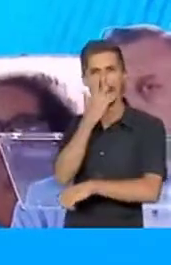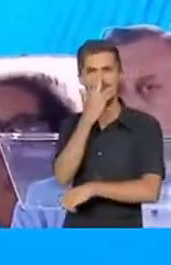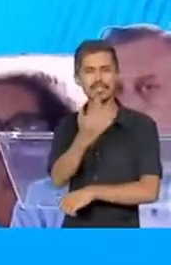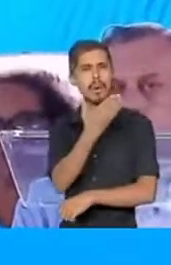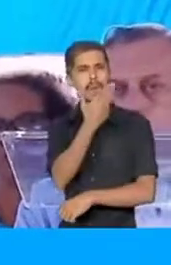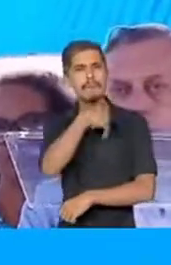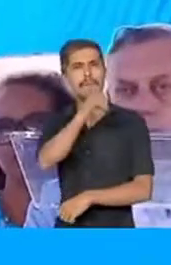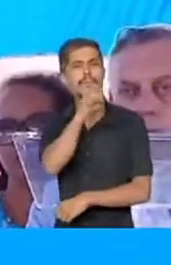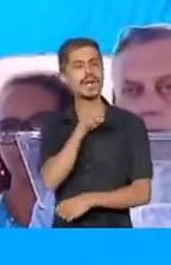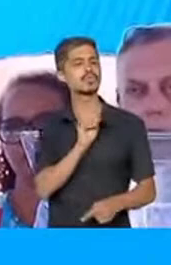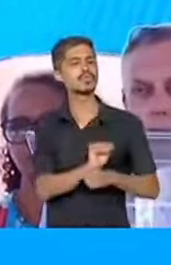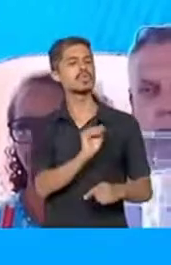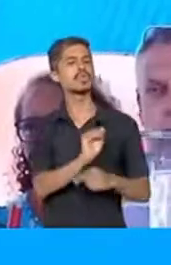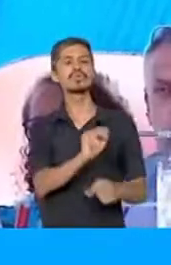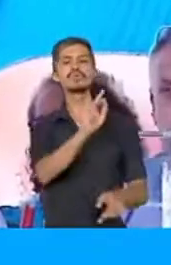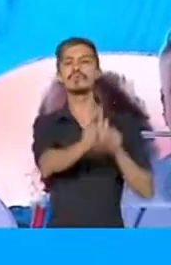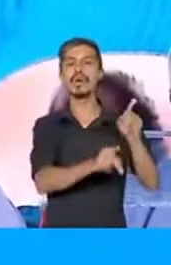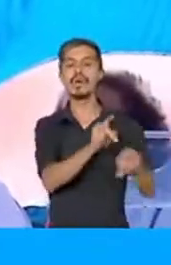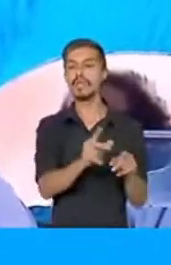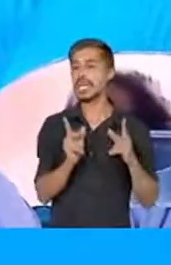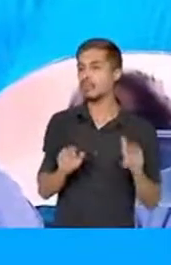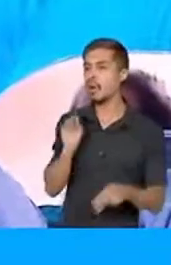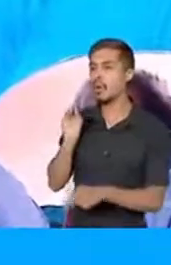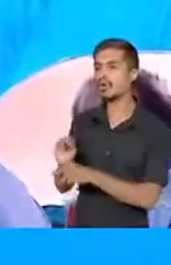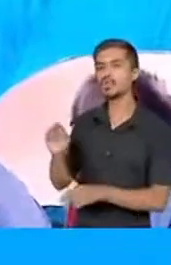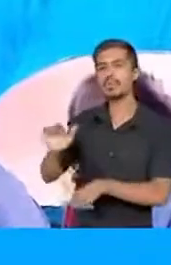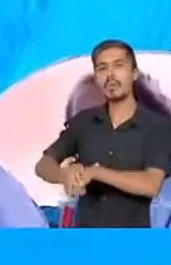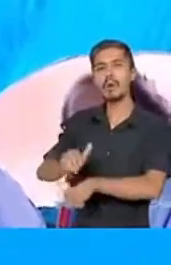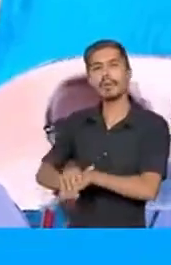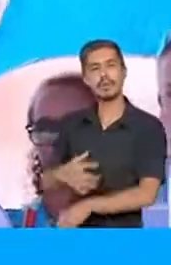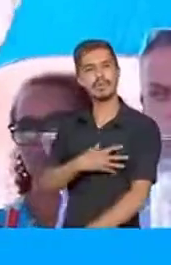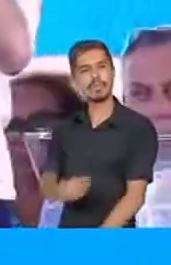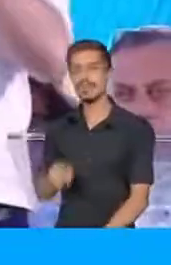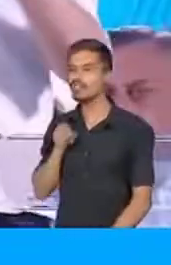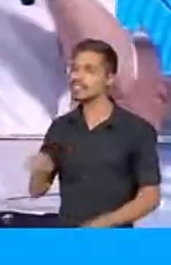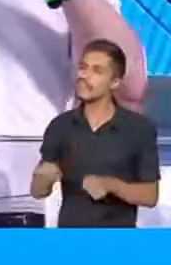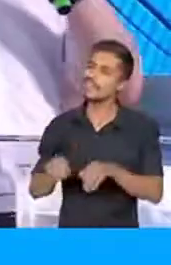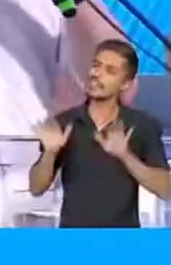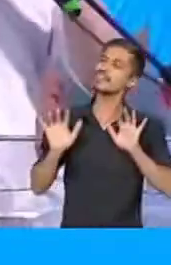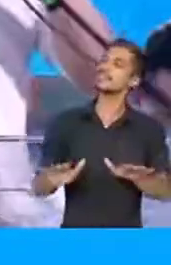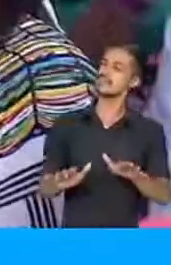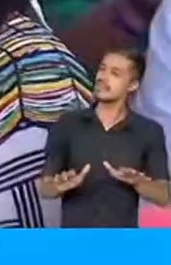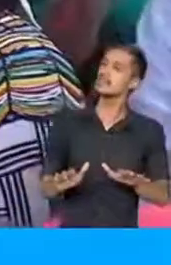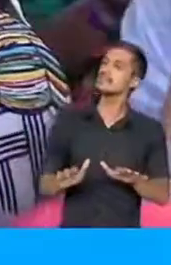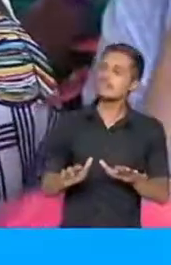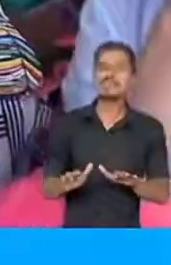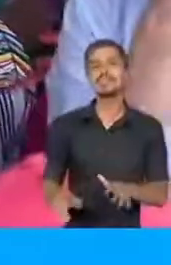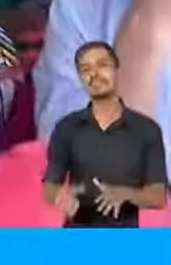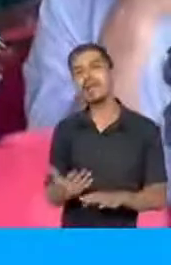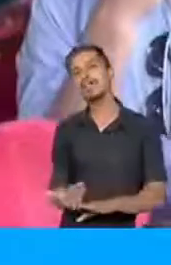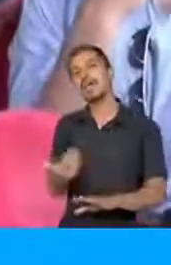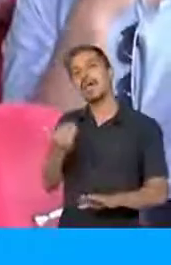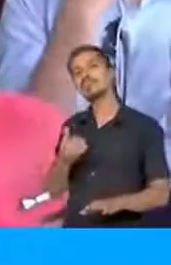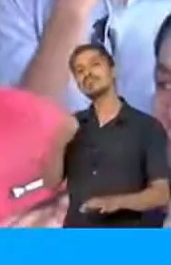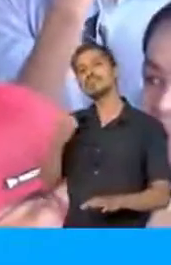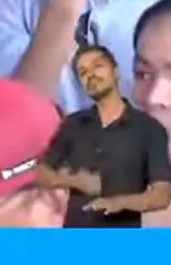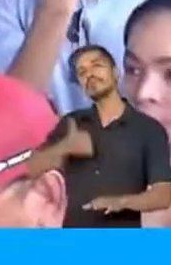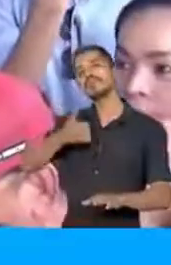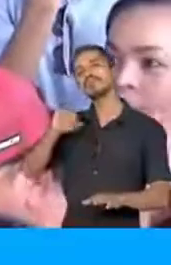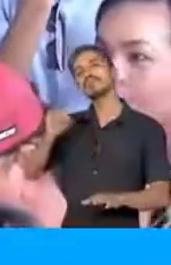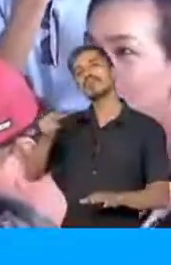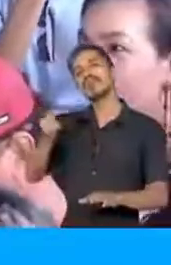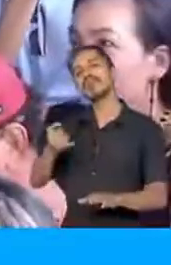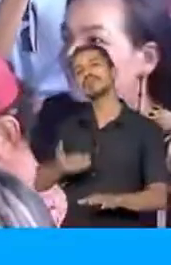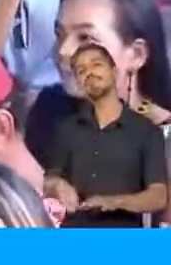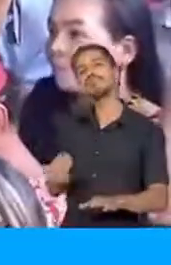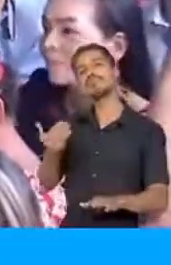que cuida do seu povo como cuida dos seus filhos. É assim que o senhor tem feito, presidente, desde 1º de janeiro.